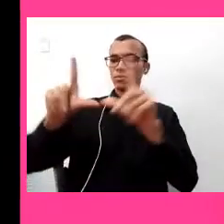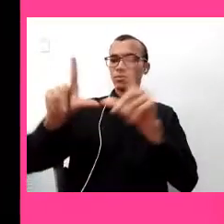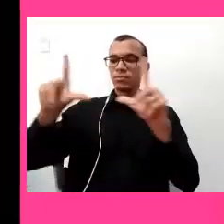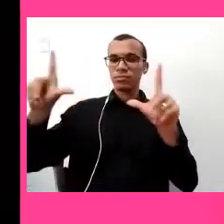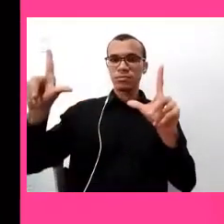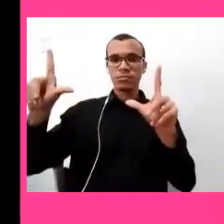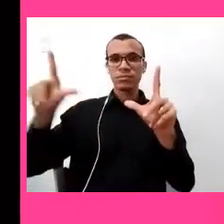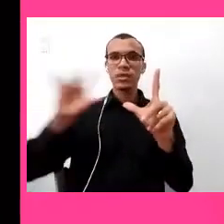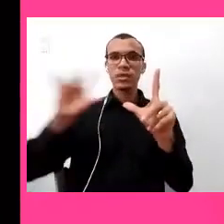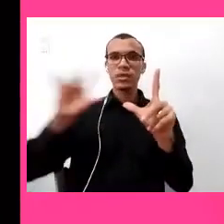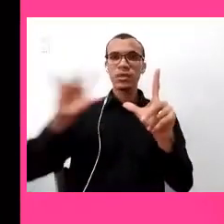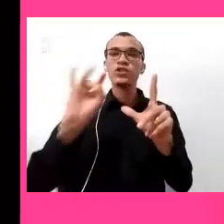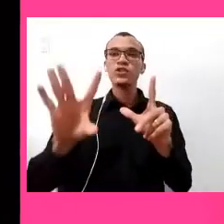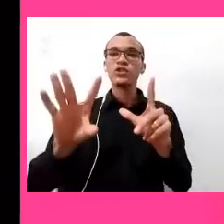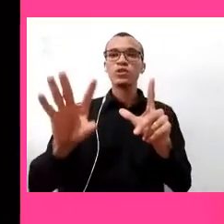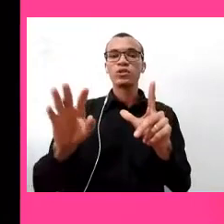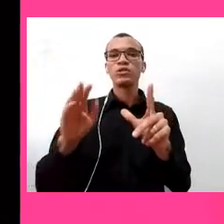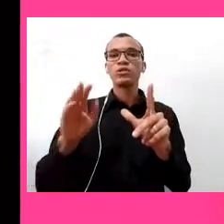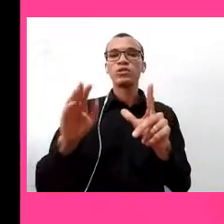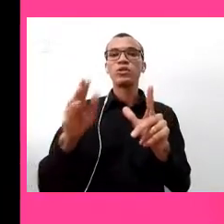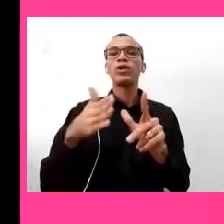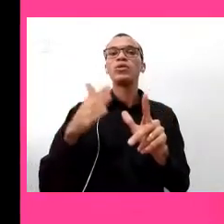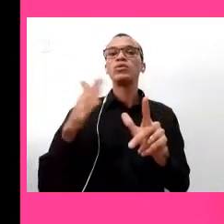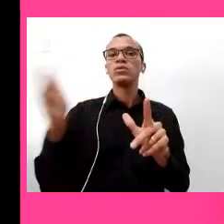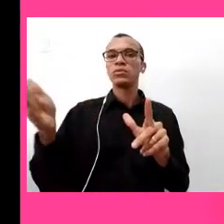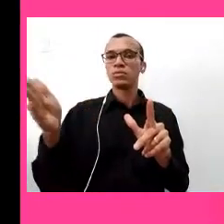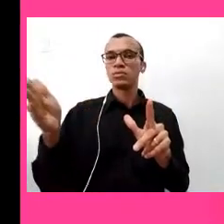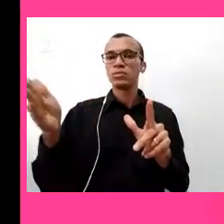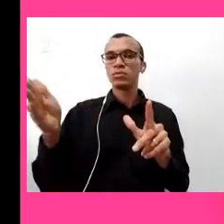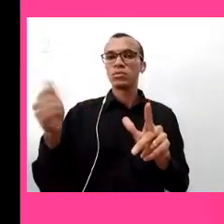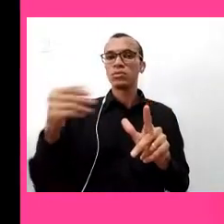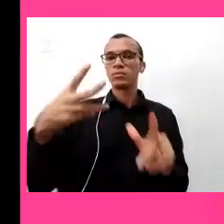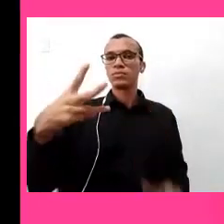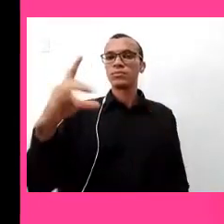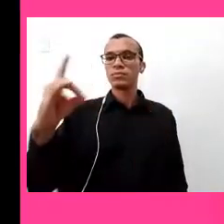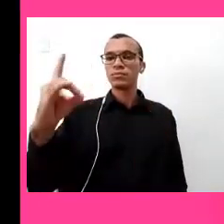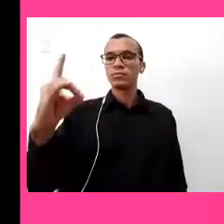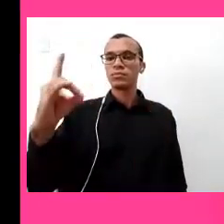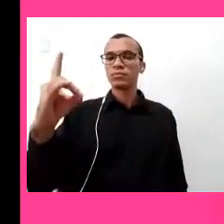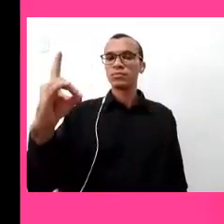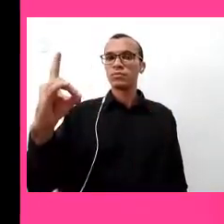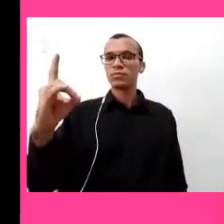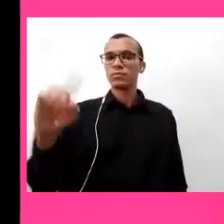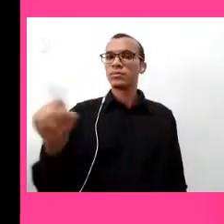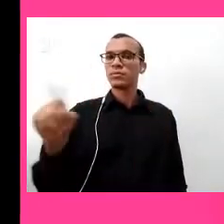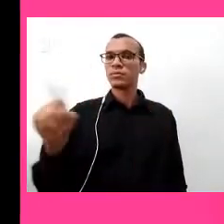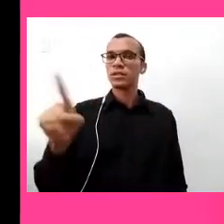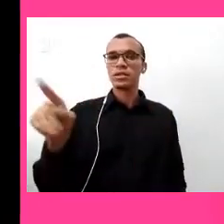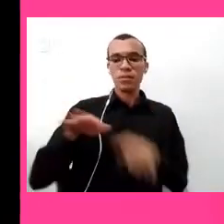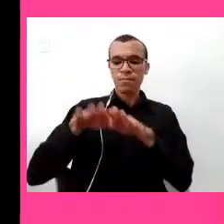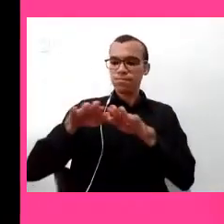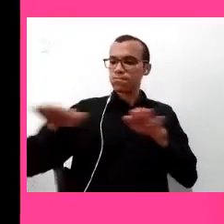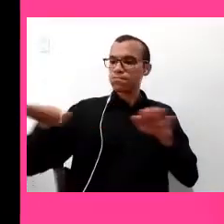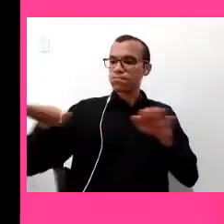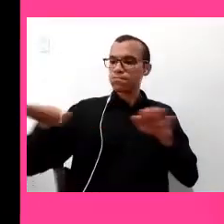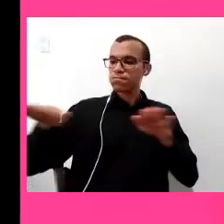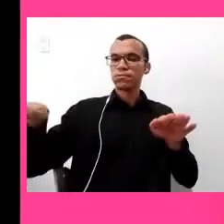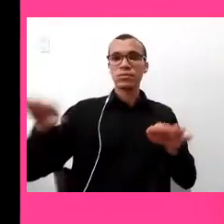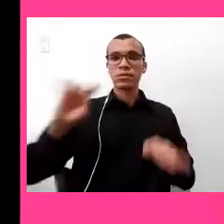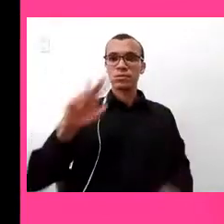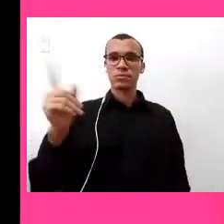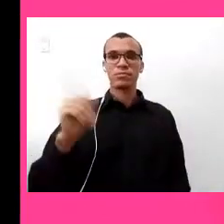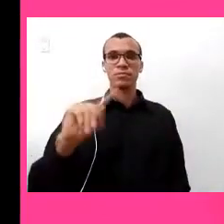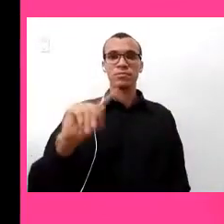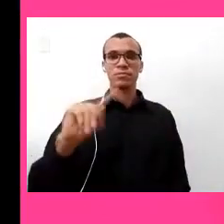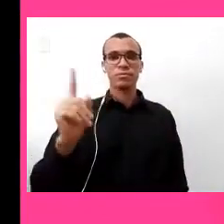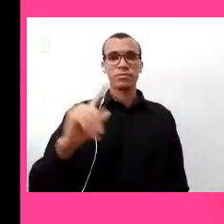só do lado 3D. Ele não faz a planificação automática. O ideal